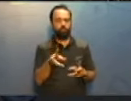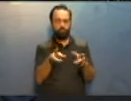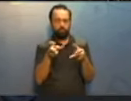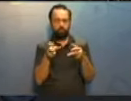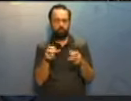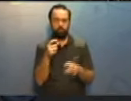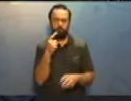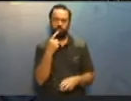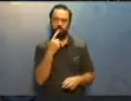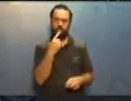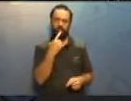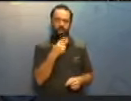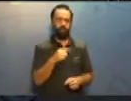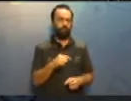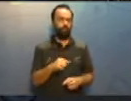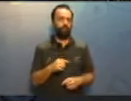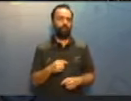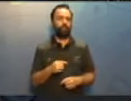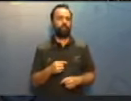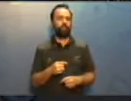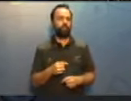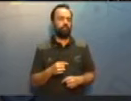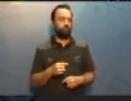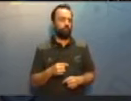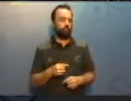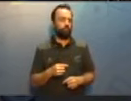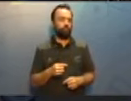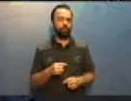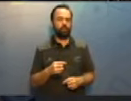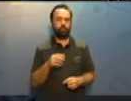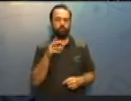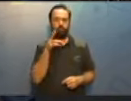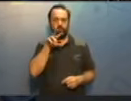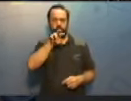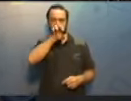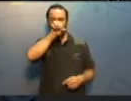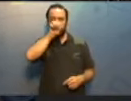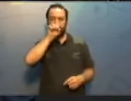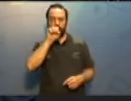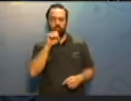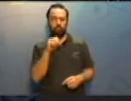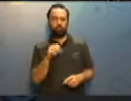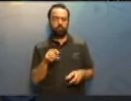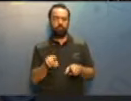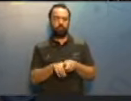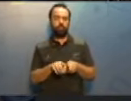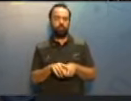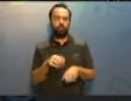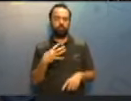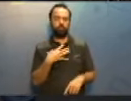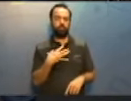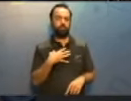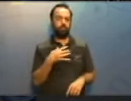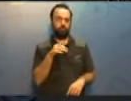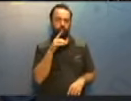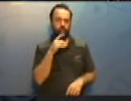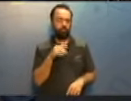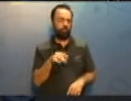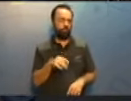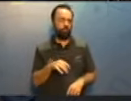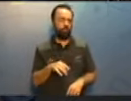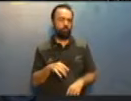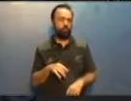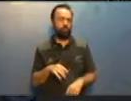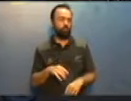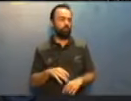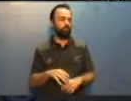através até do sentido do paladar. Então, nós sentimos algumas essências. Também sentimos, quando está muito quente, também tá através do